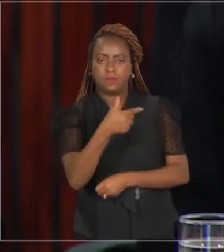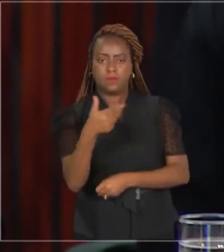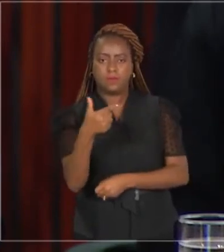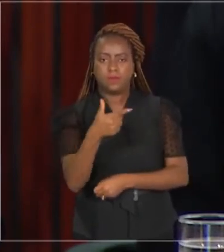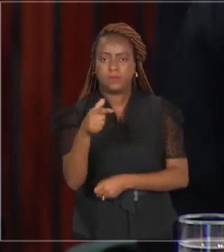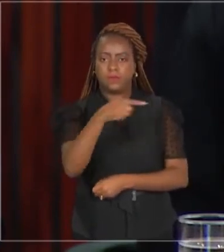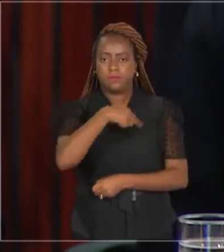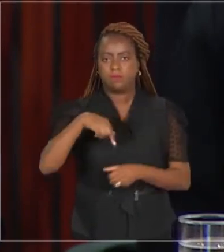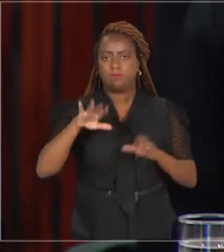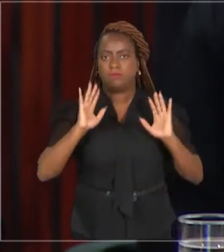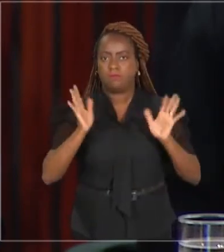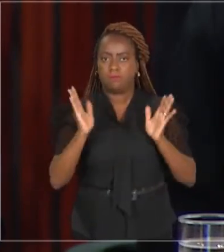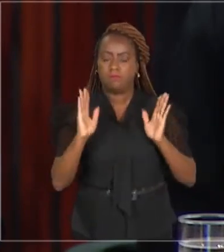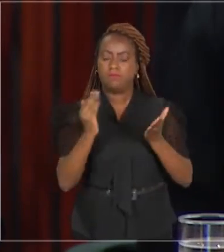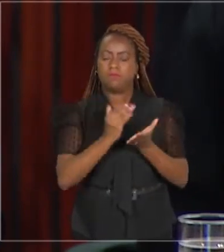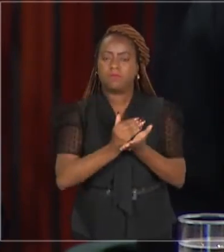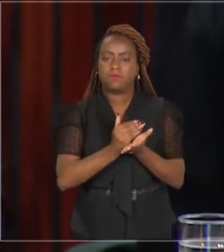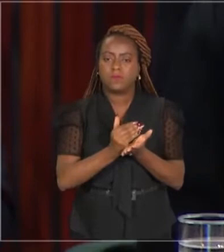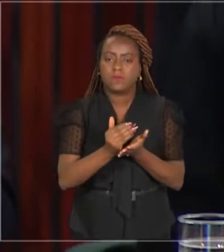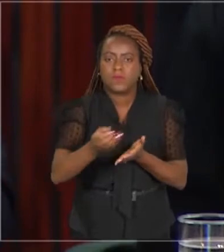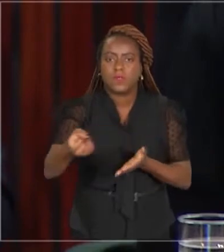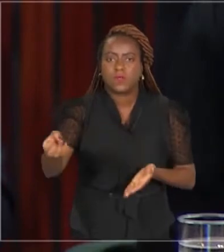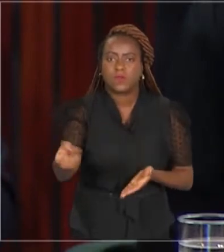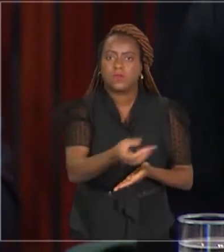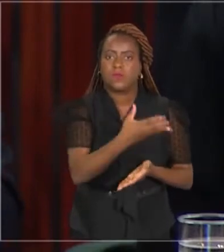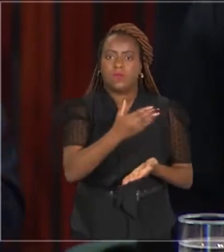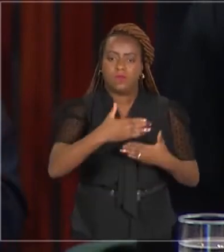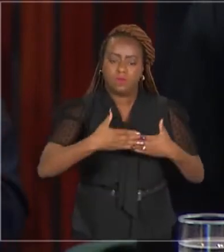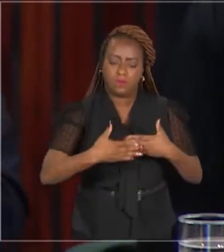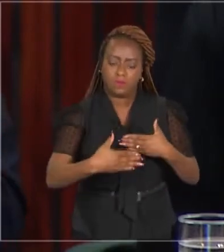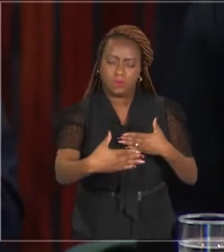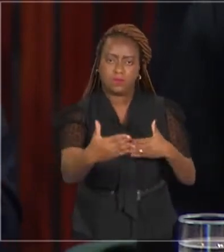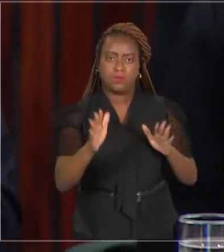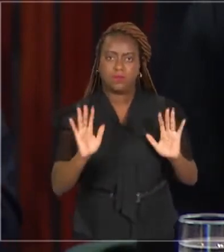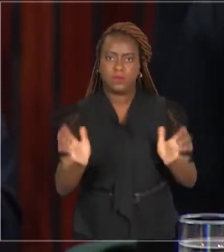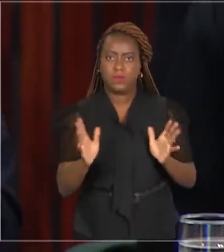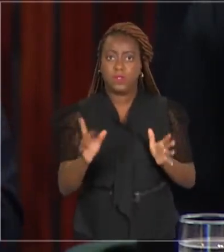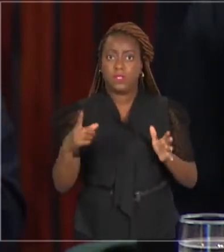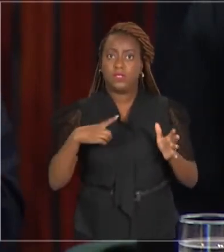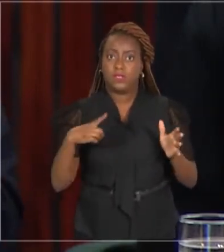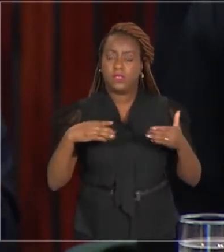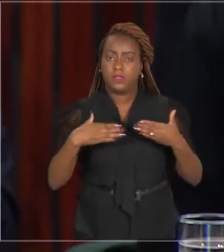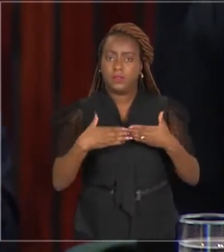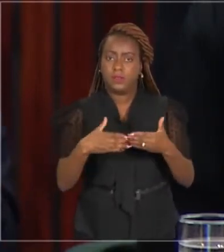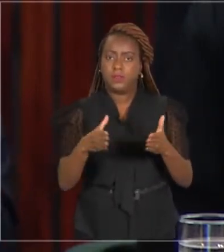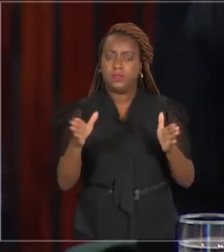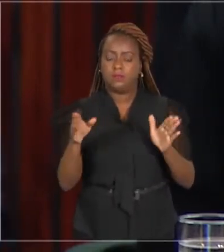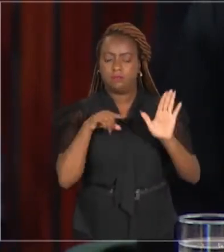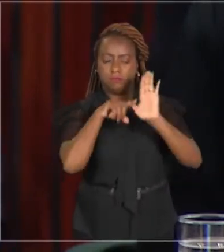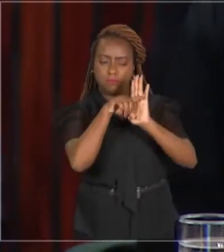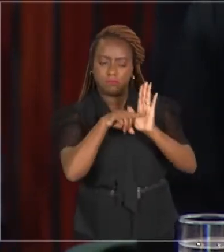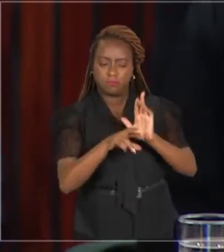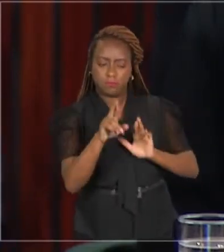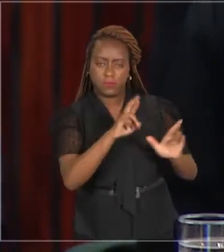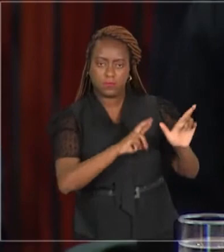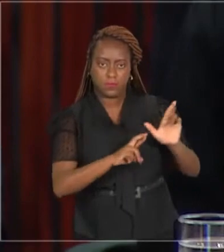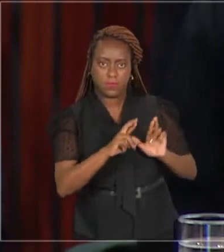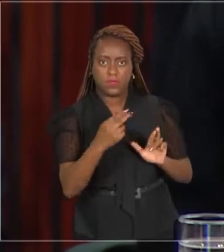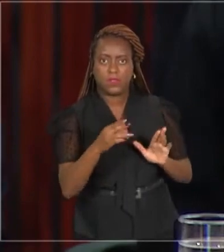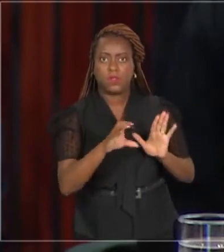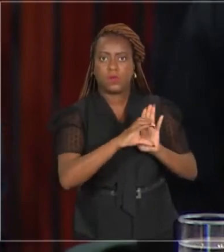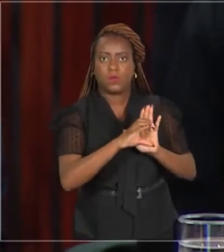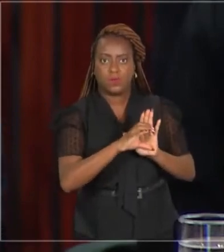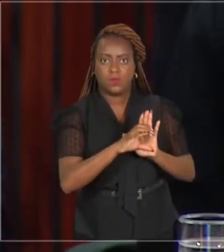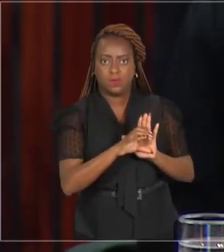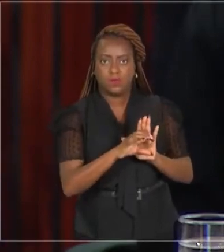nós já inauguramos um novo período já houve abertura para do código fonte